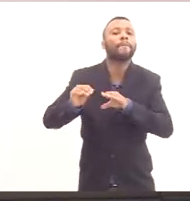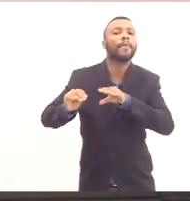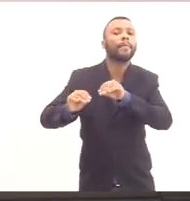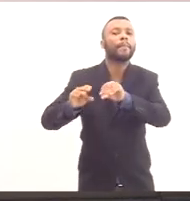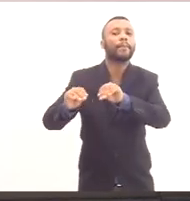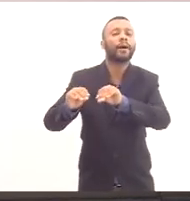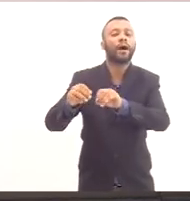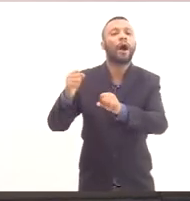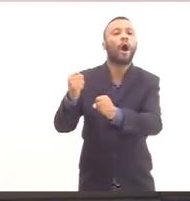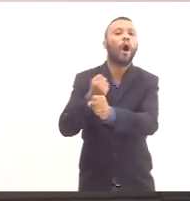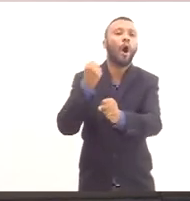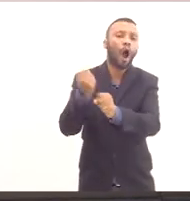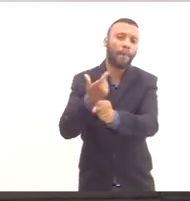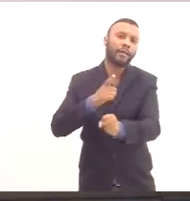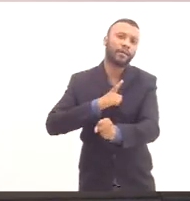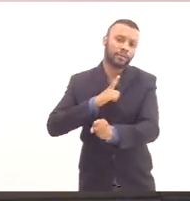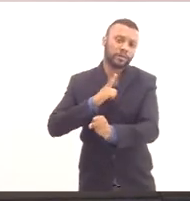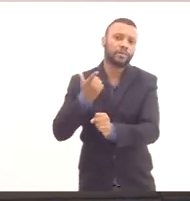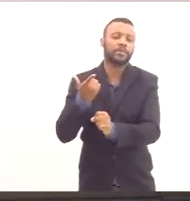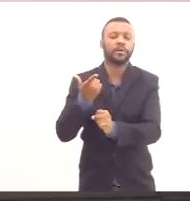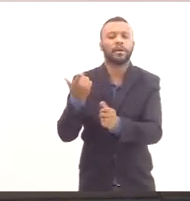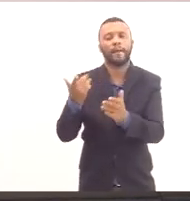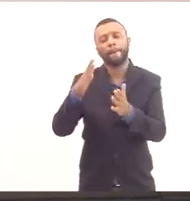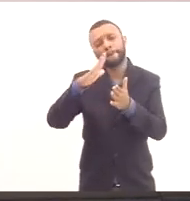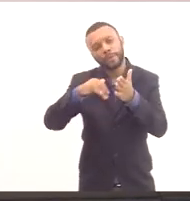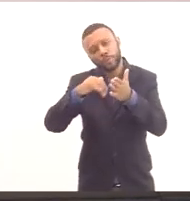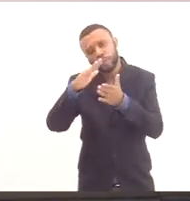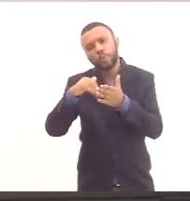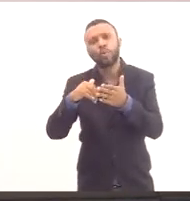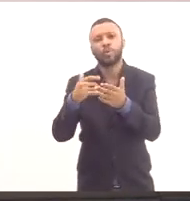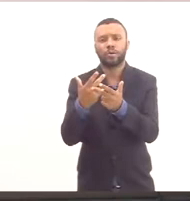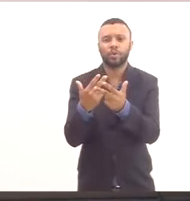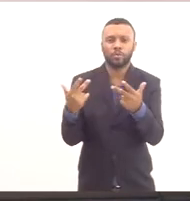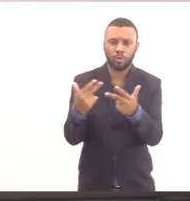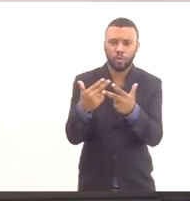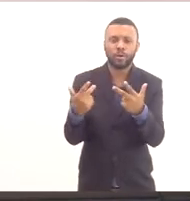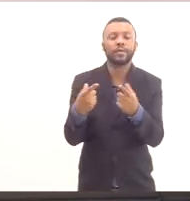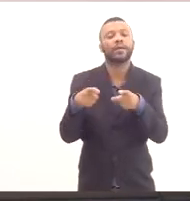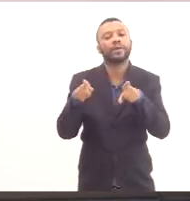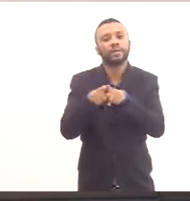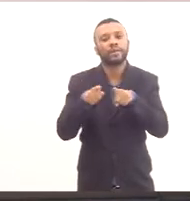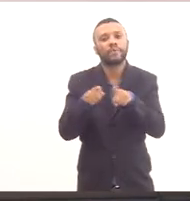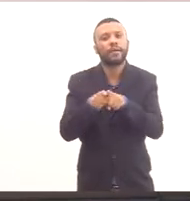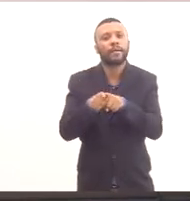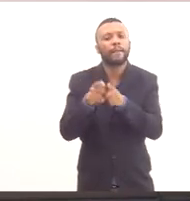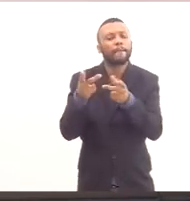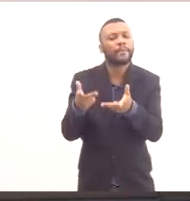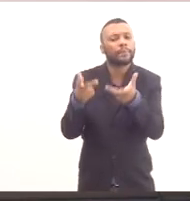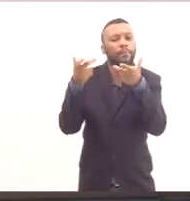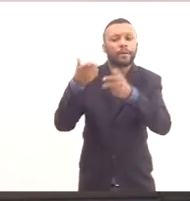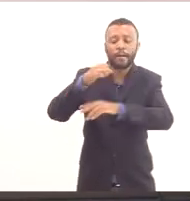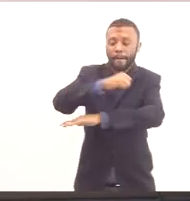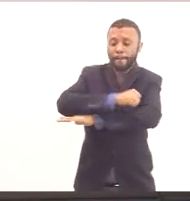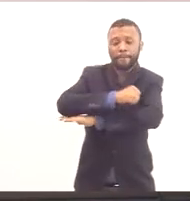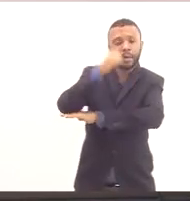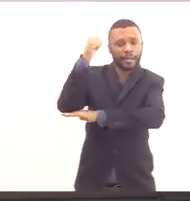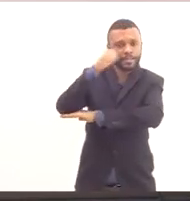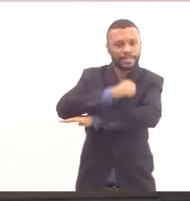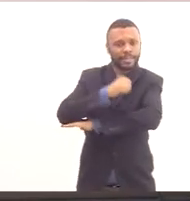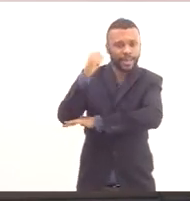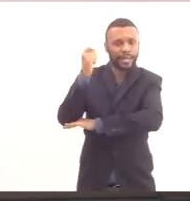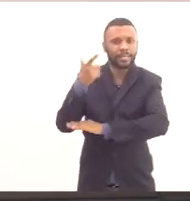de obras a pintura e também é deu para ver pelas janelas do imóvel que